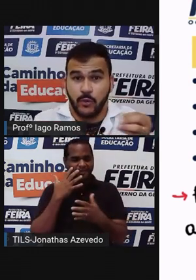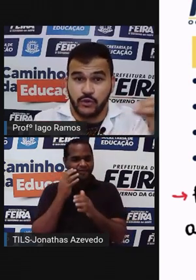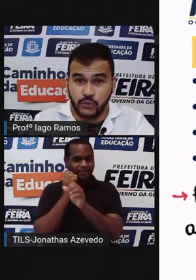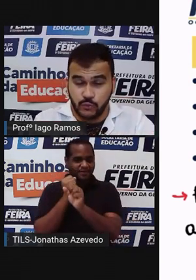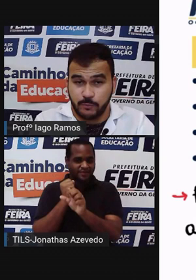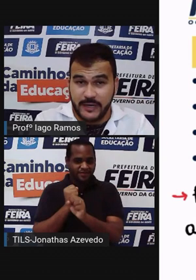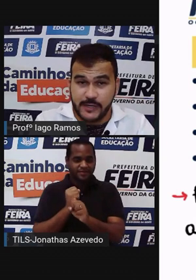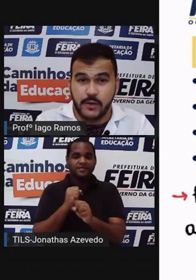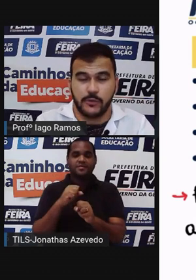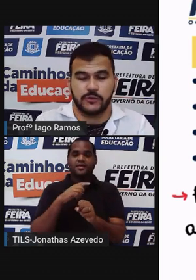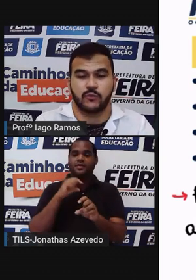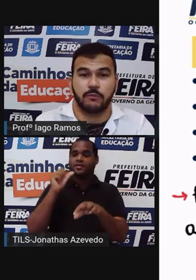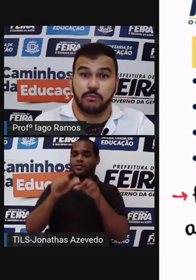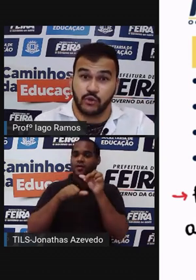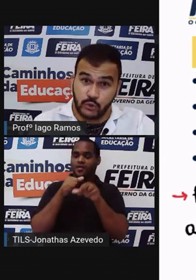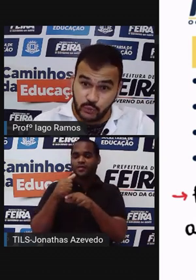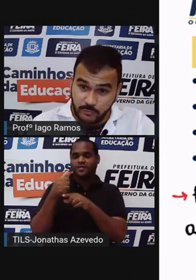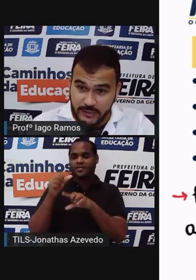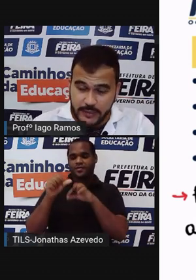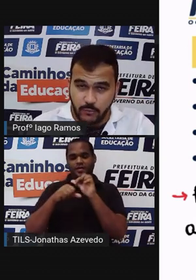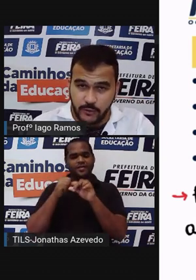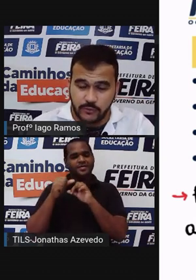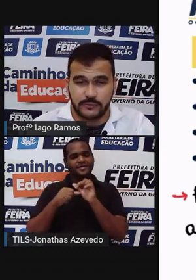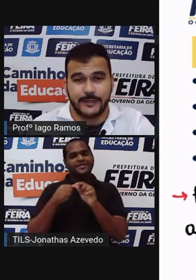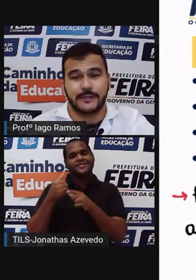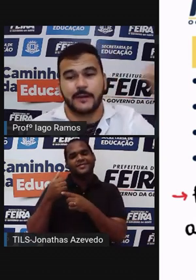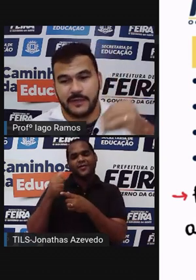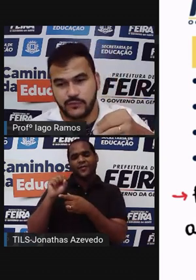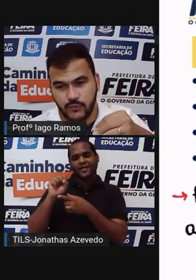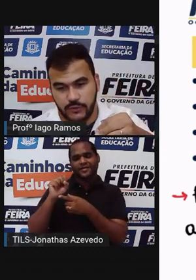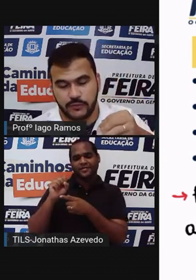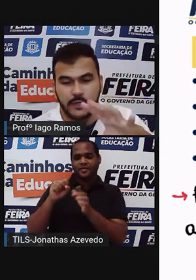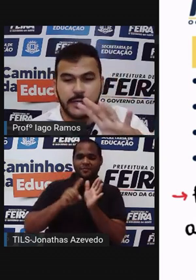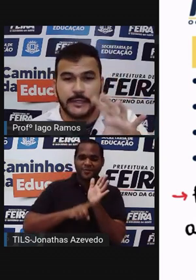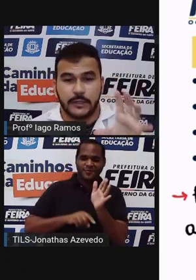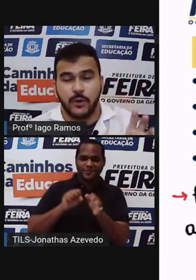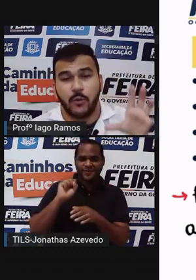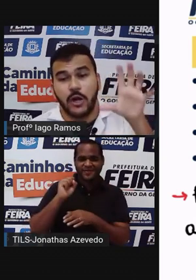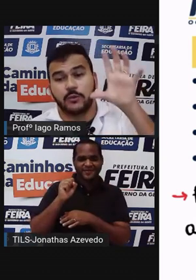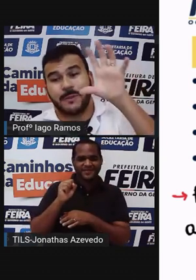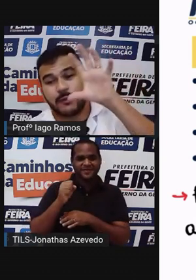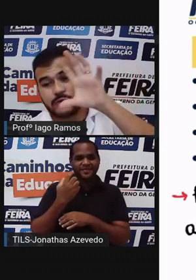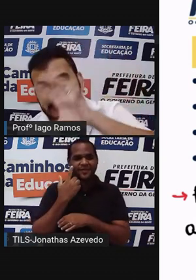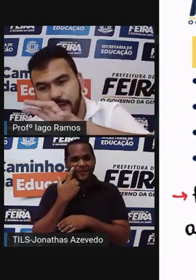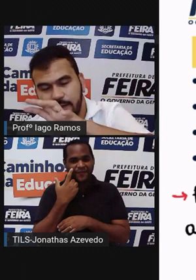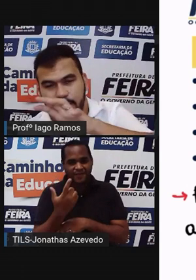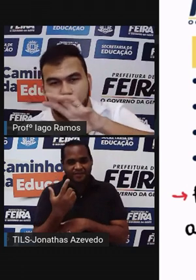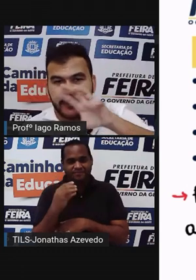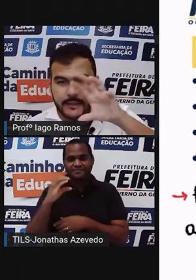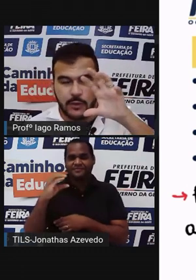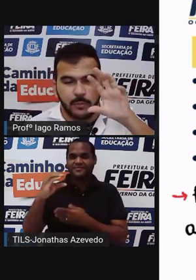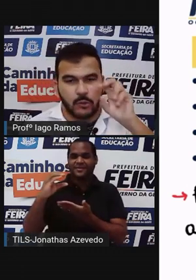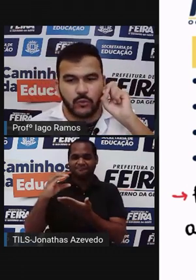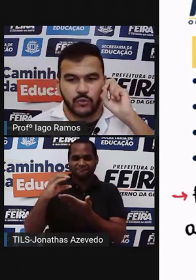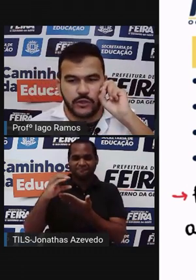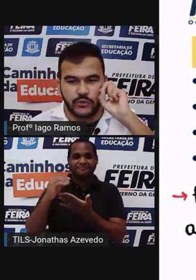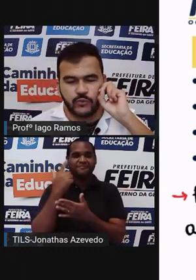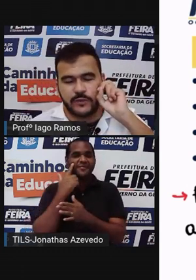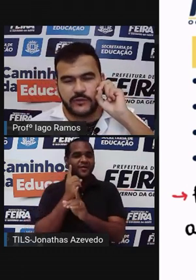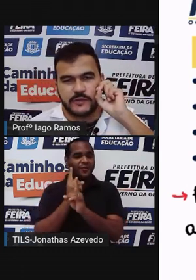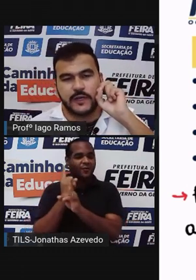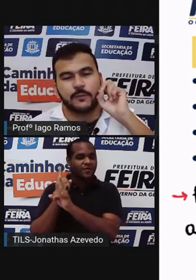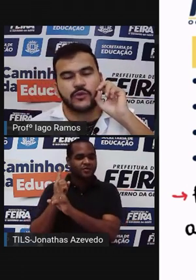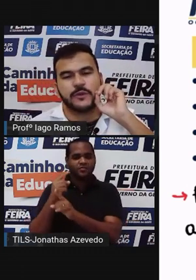deu o oposto do B, que é 8. O oposto do B, que é 8, tem que dar menos 8. Então eu olho para o C e eu procuro